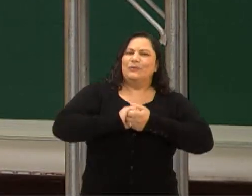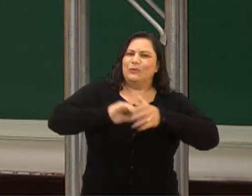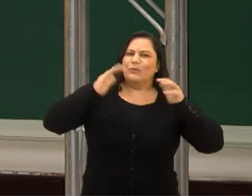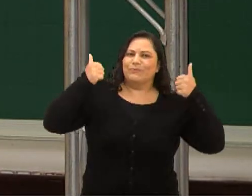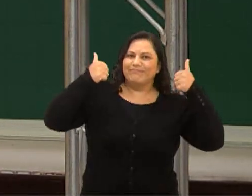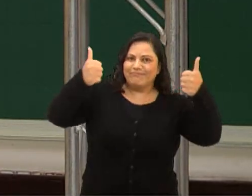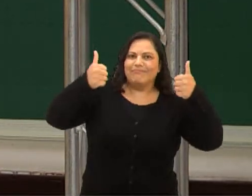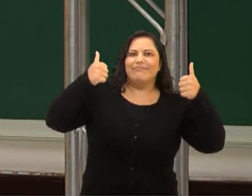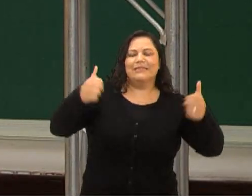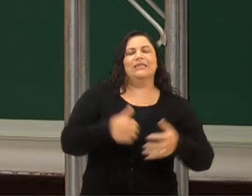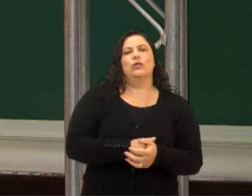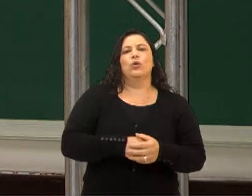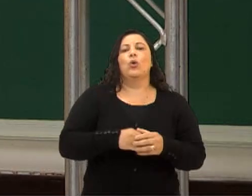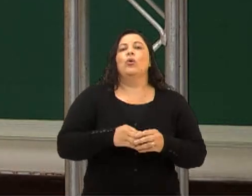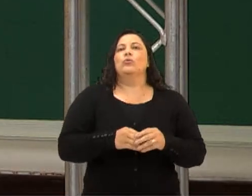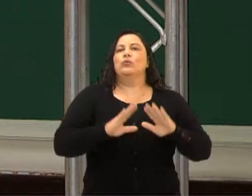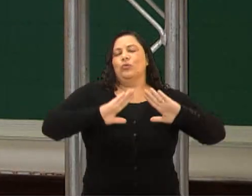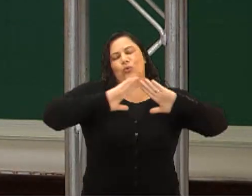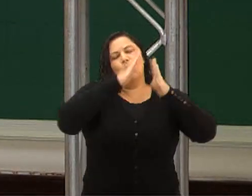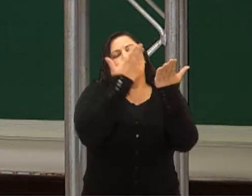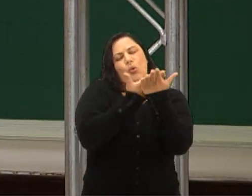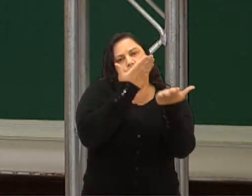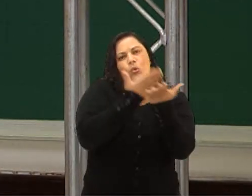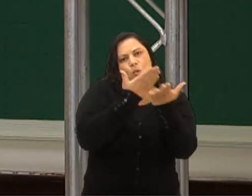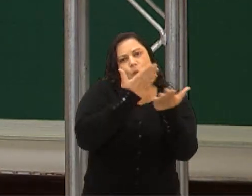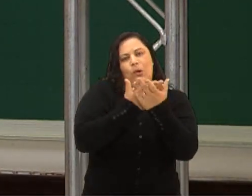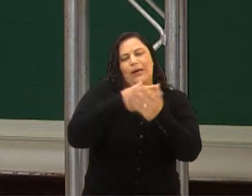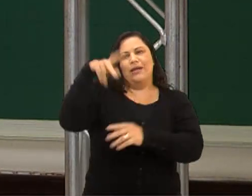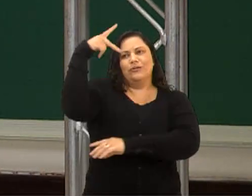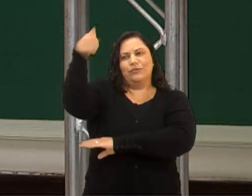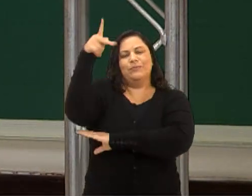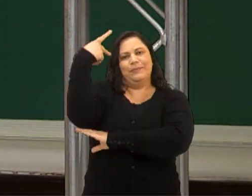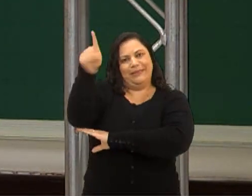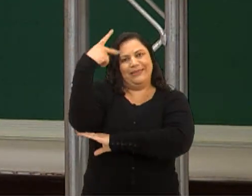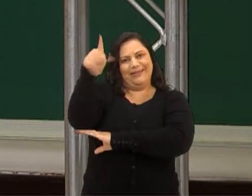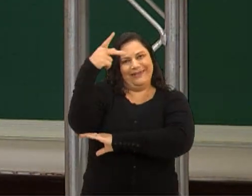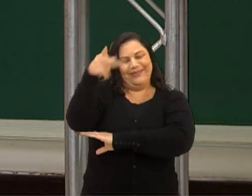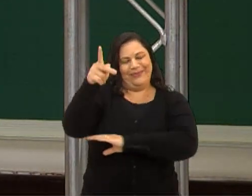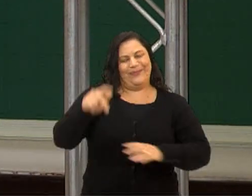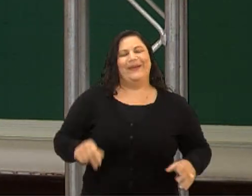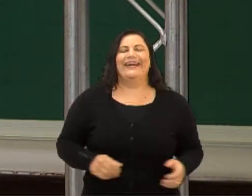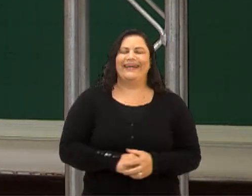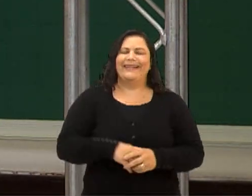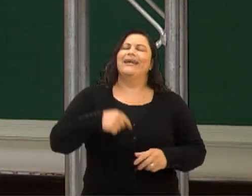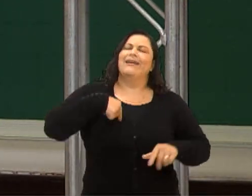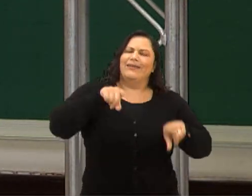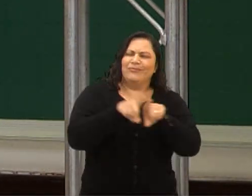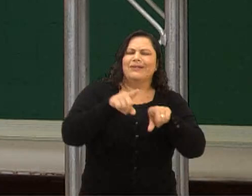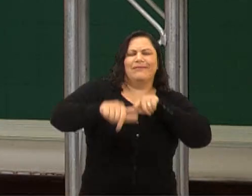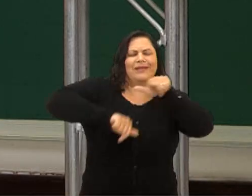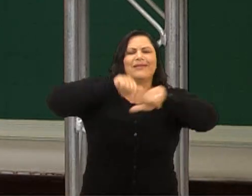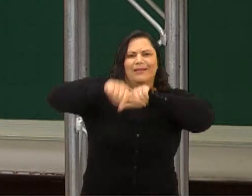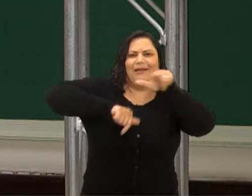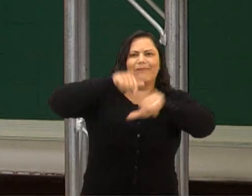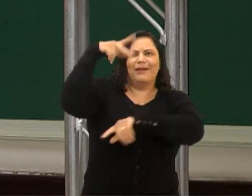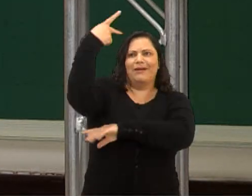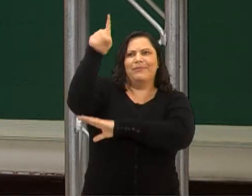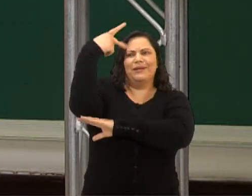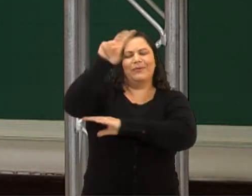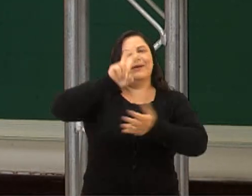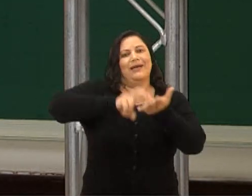galera lá do Colégio Romário Martins, do município de Piraquara. Eu também trabalho lá em Piraquara de manhã. Muito bem,